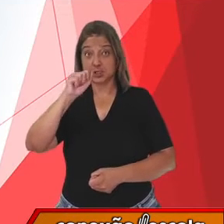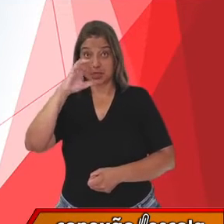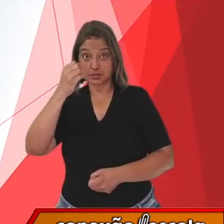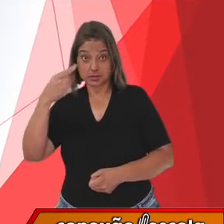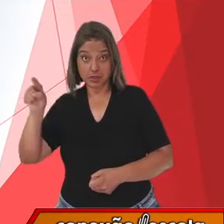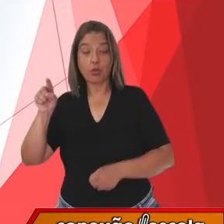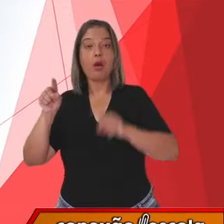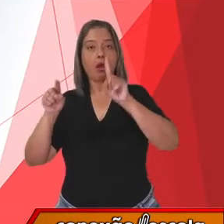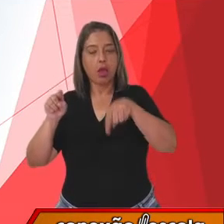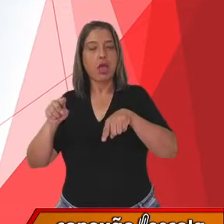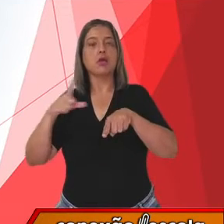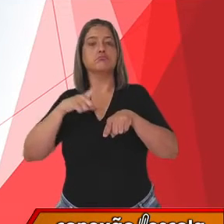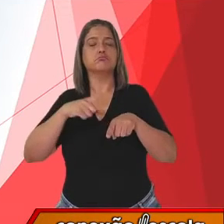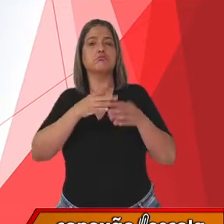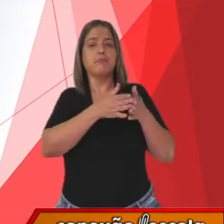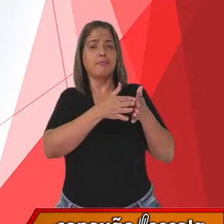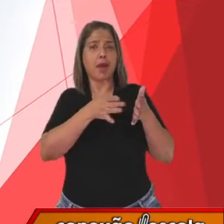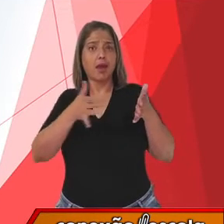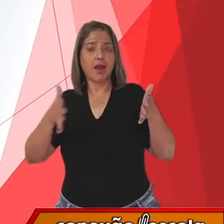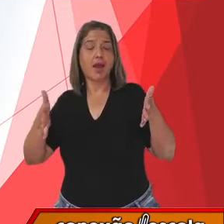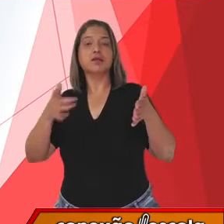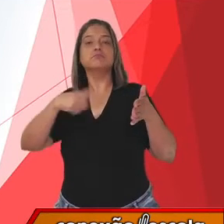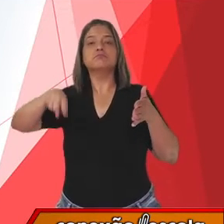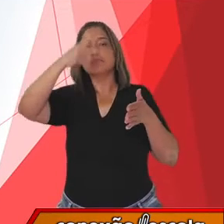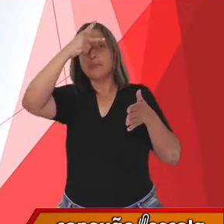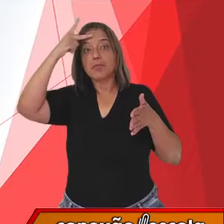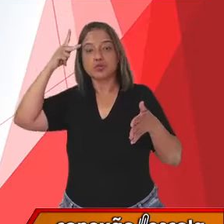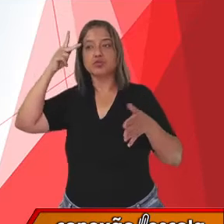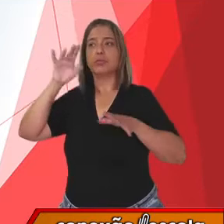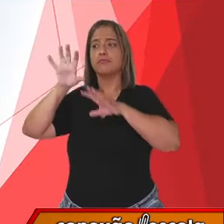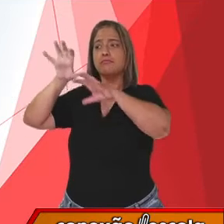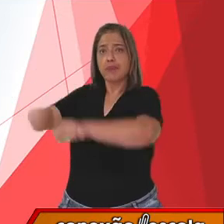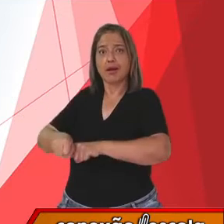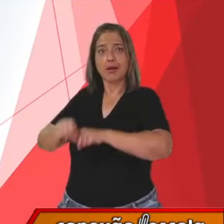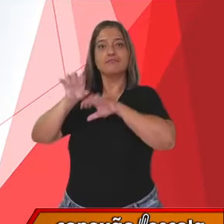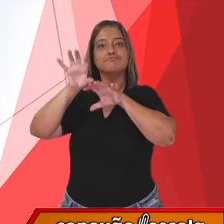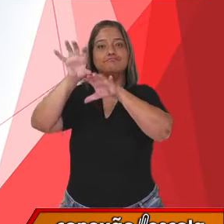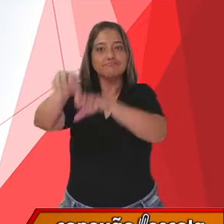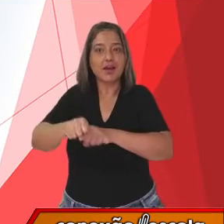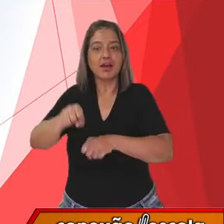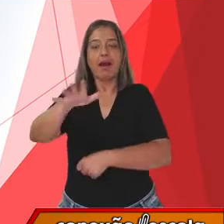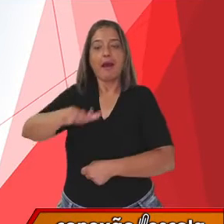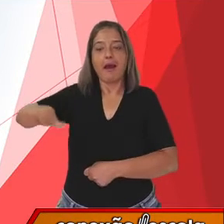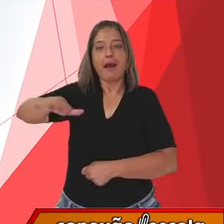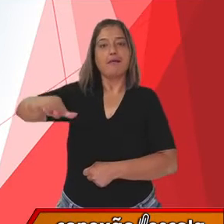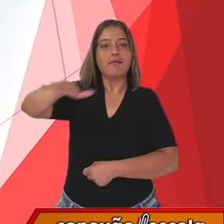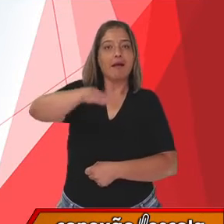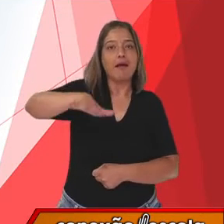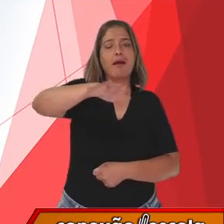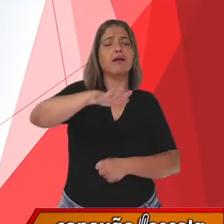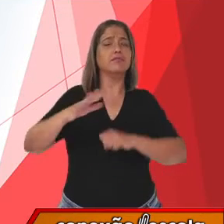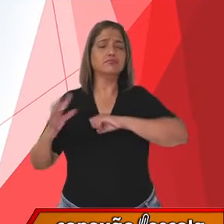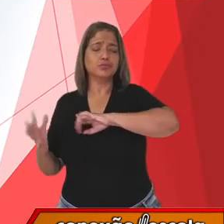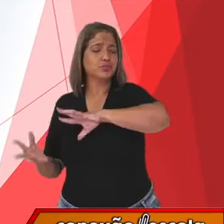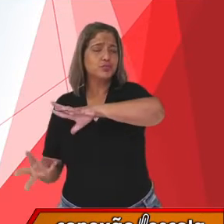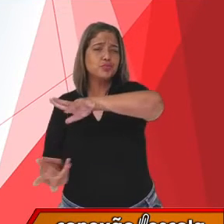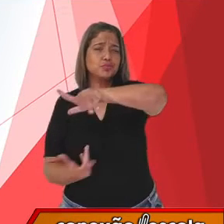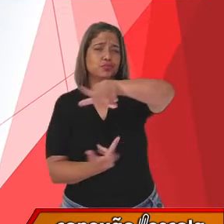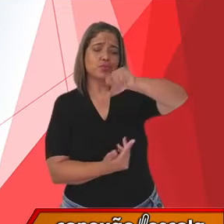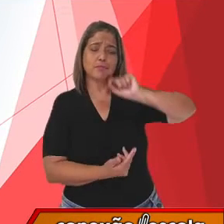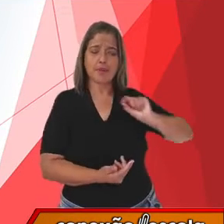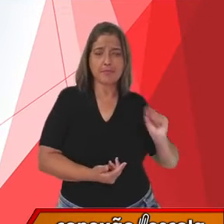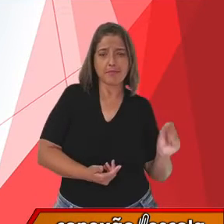Colonização é o processo pelo qual os seres humanos ocuparam novos territórios pelo mundo.